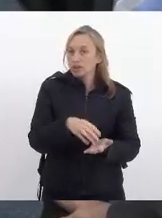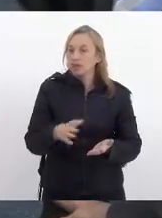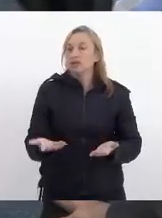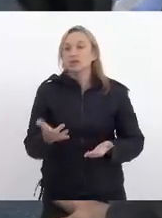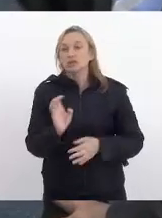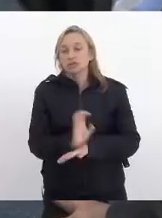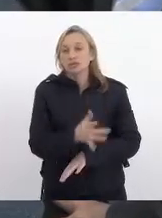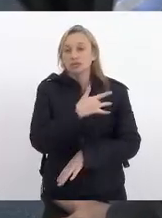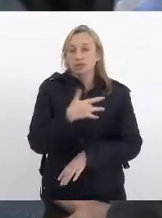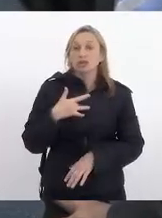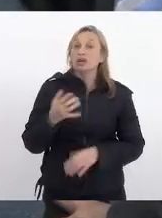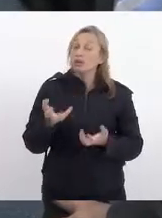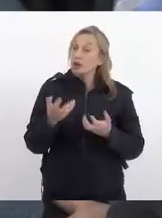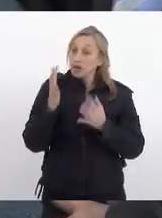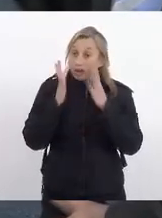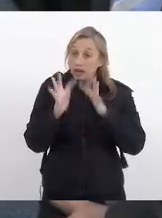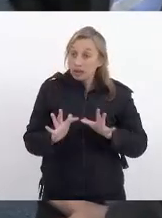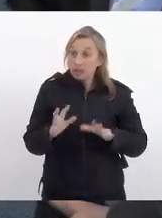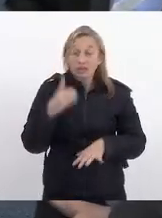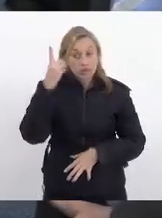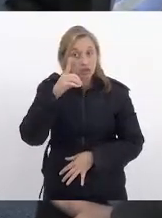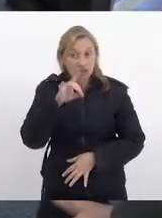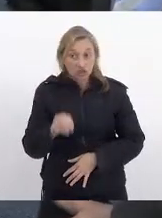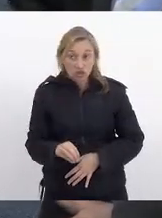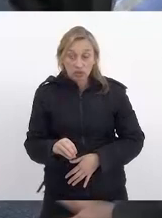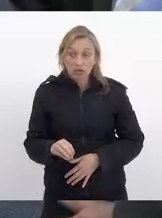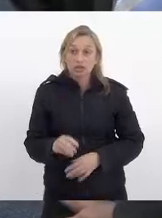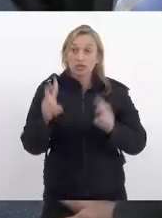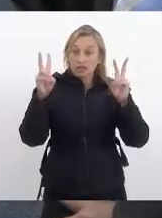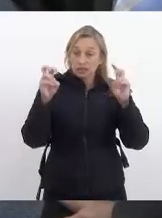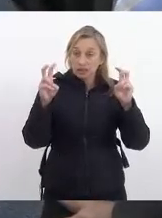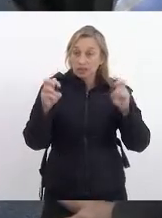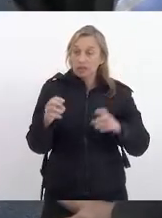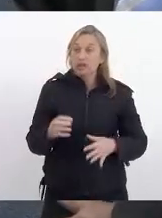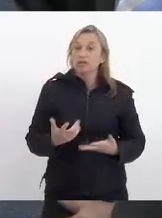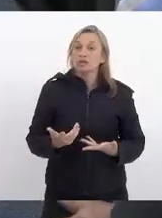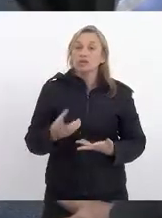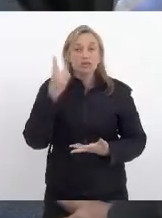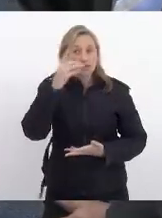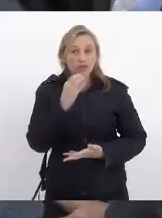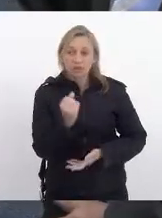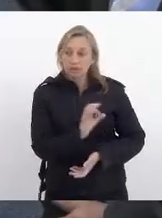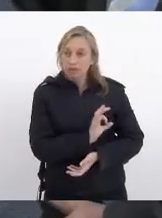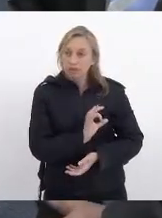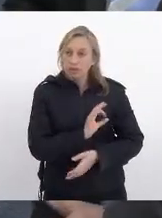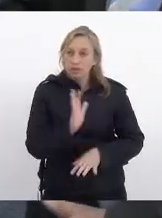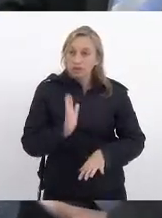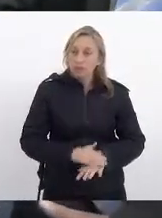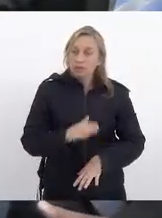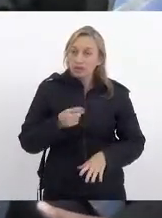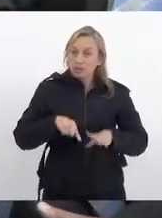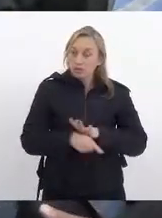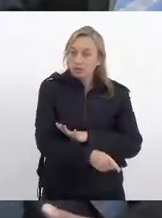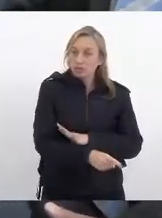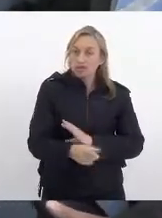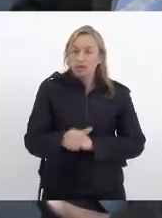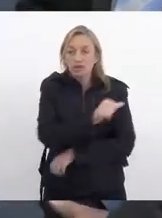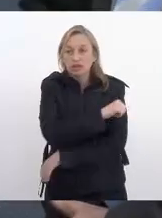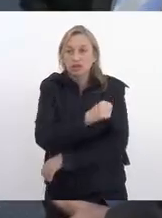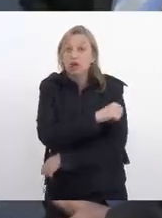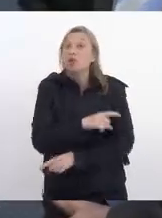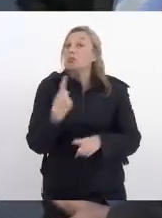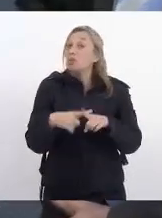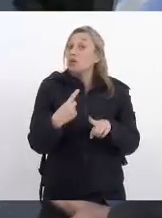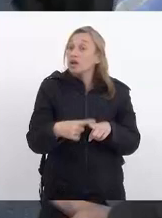Estaduais de saúde portanto eu quero alimentar Deputado Marcelo Dino e esse tema merece deputada Martha Rocha o máximo aprofundamento o exame